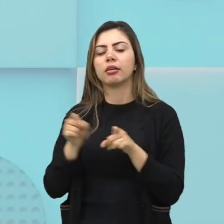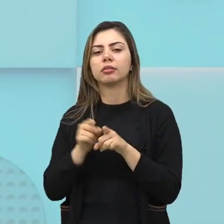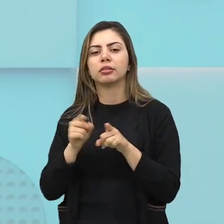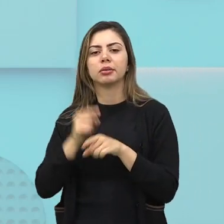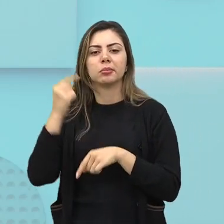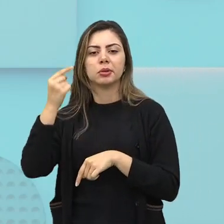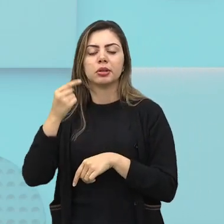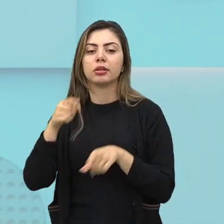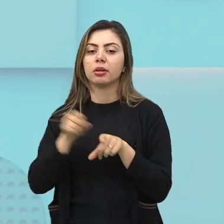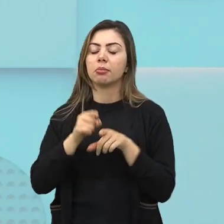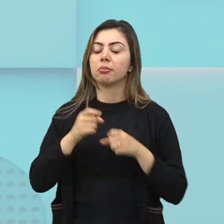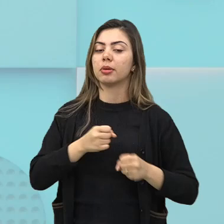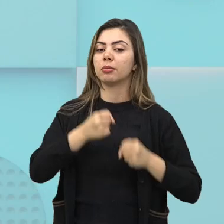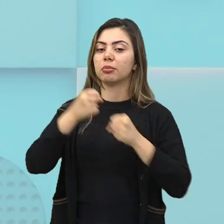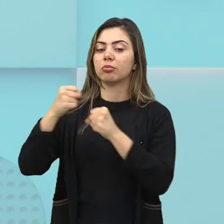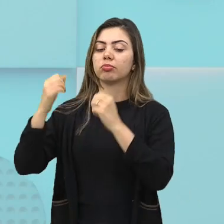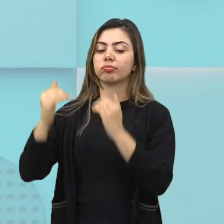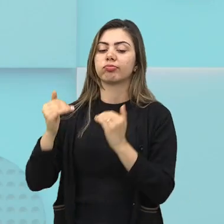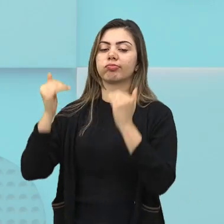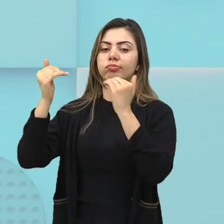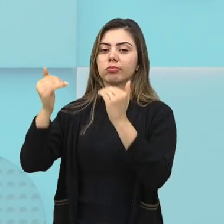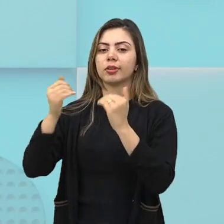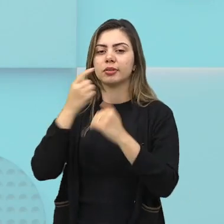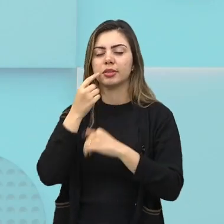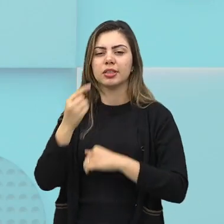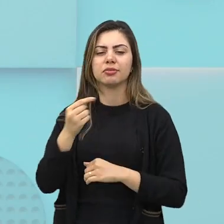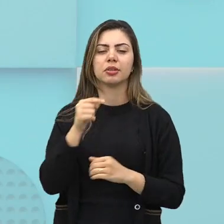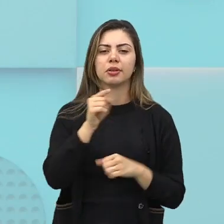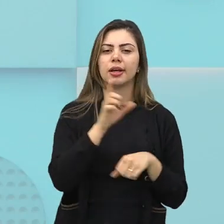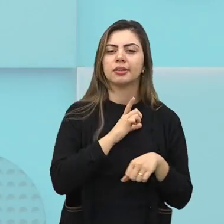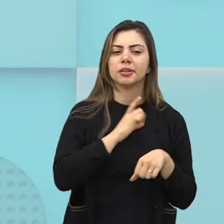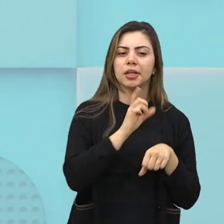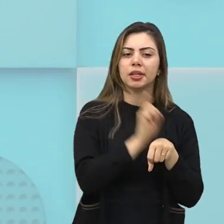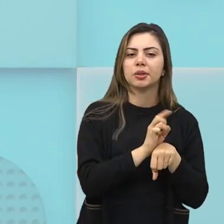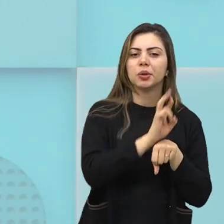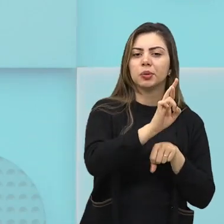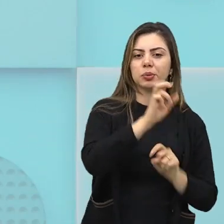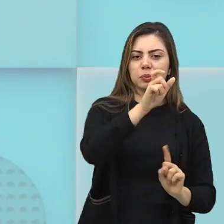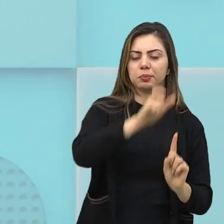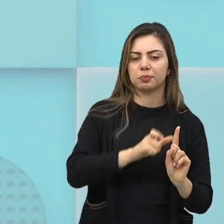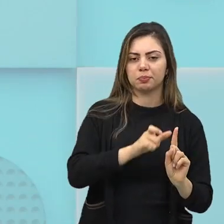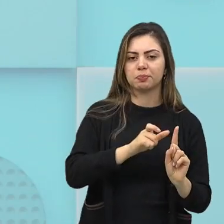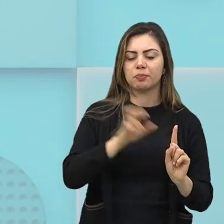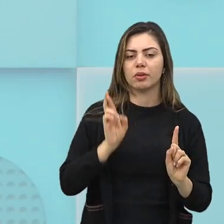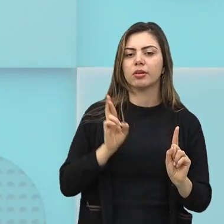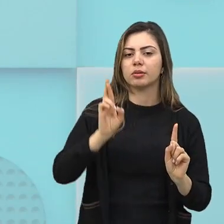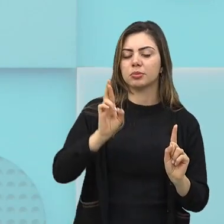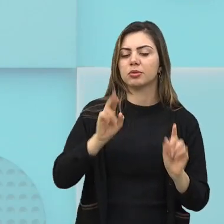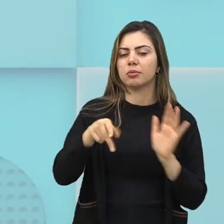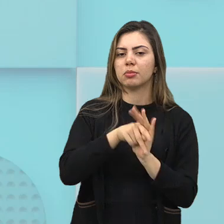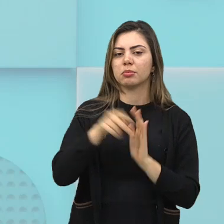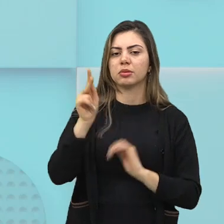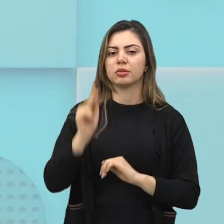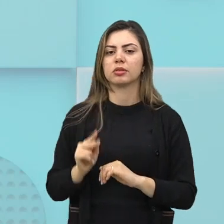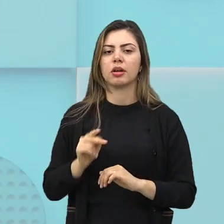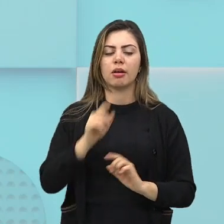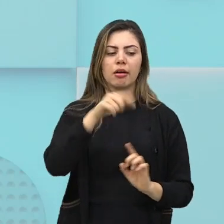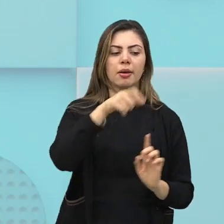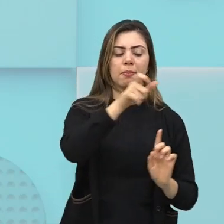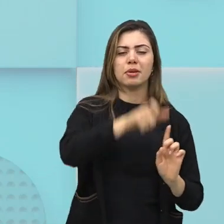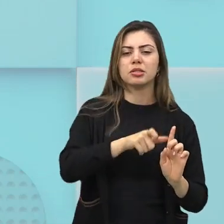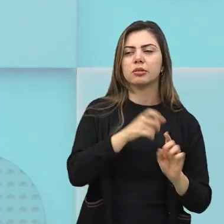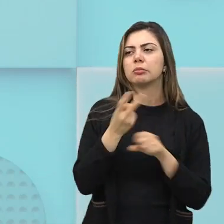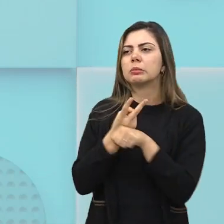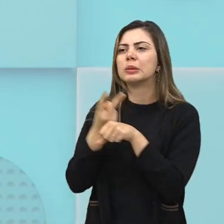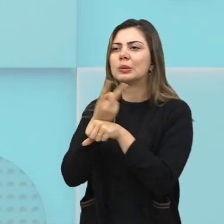autoridade. O protagonista, que no caso é o Dr. Simão Bacamarte, representa a busca